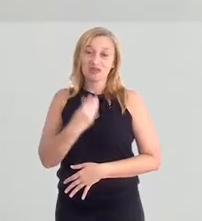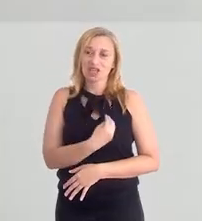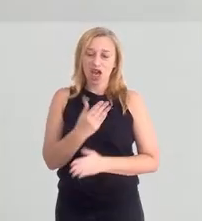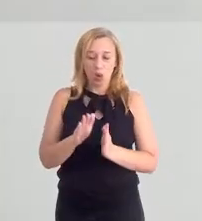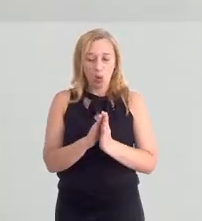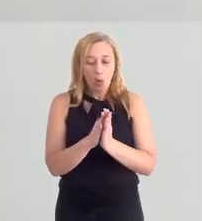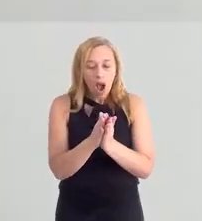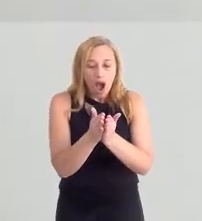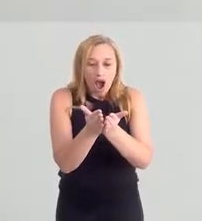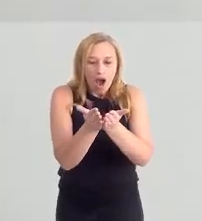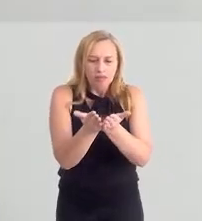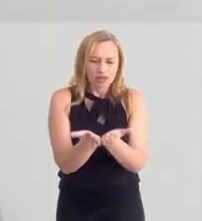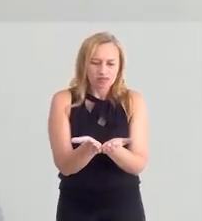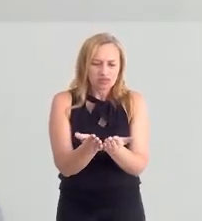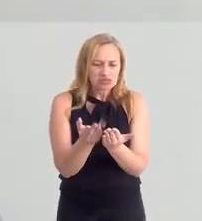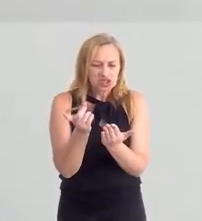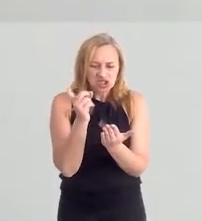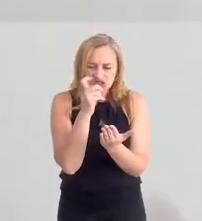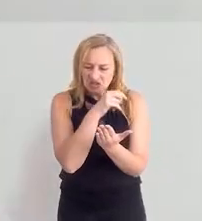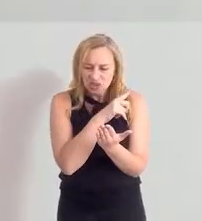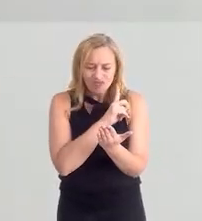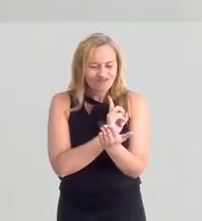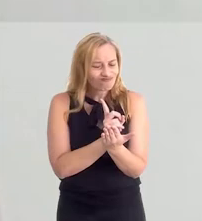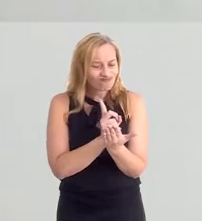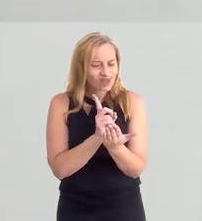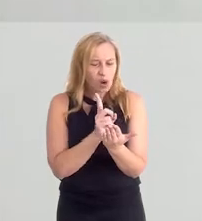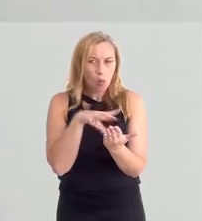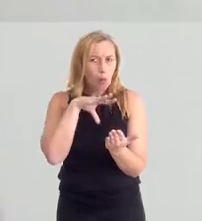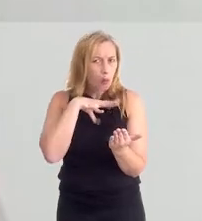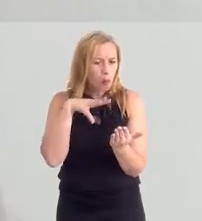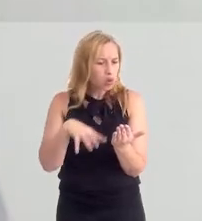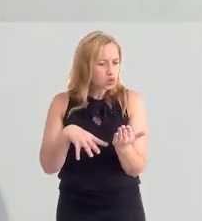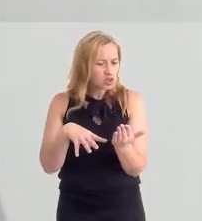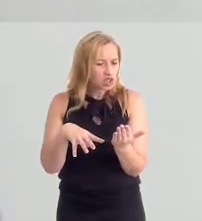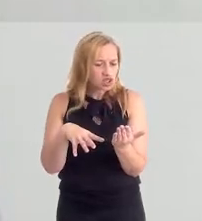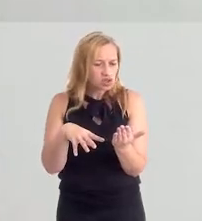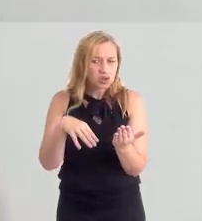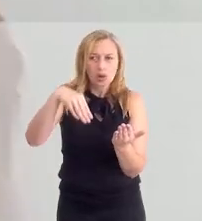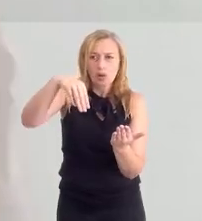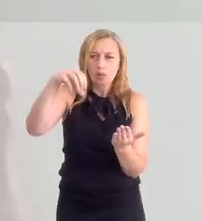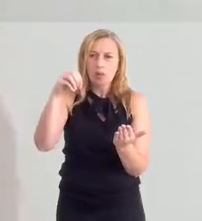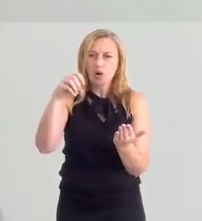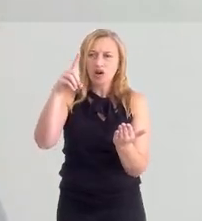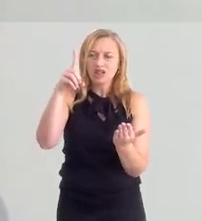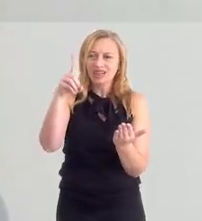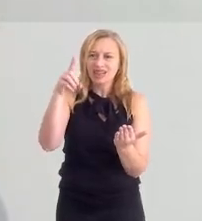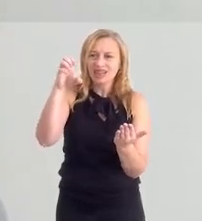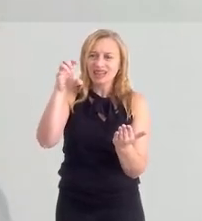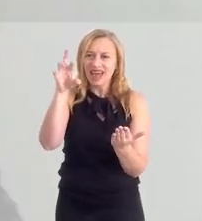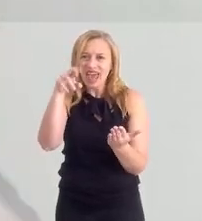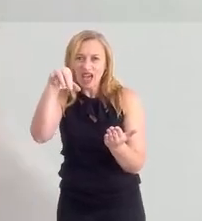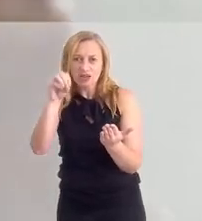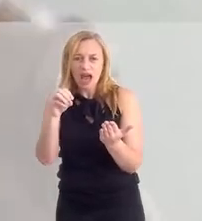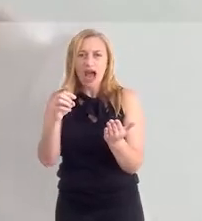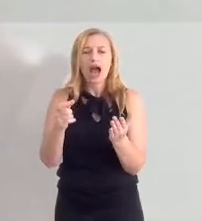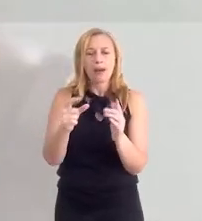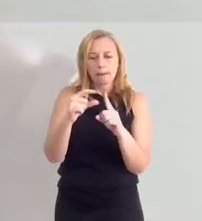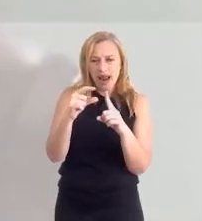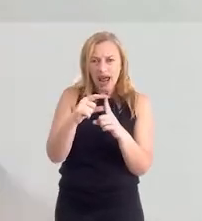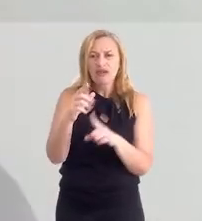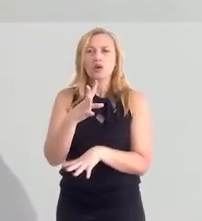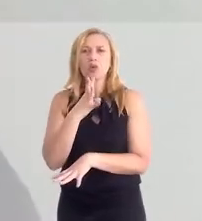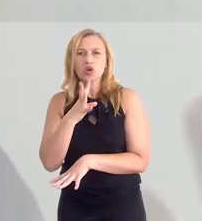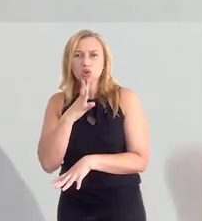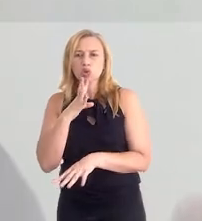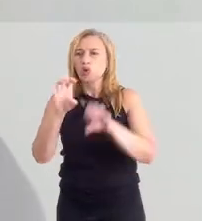abri o livro, não havia nenhuma dificuldade. Era um português moderno. As palavras eu conhecia. A estrutura